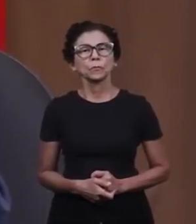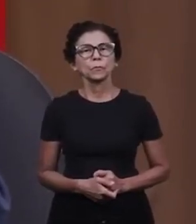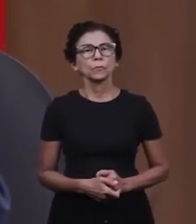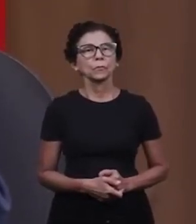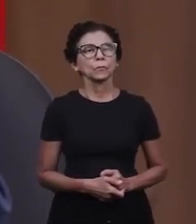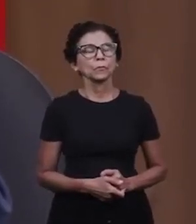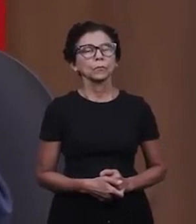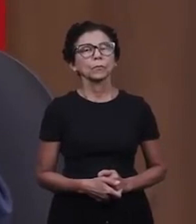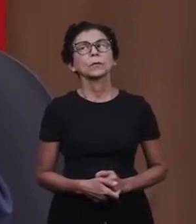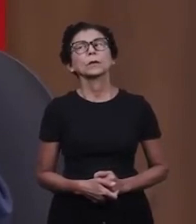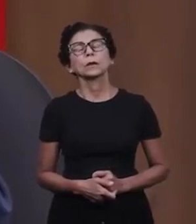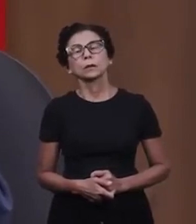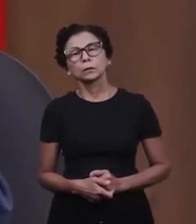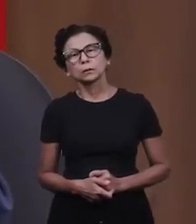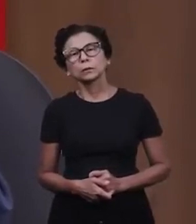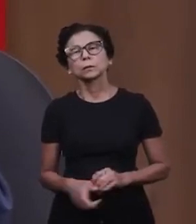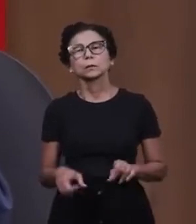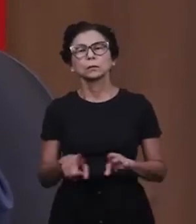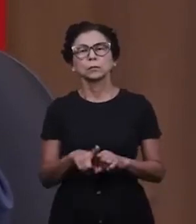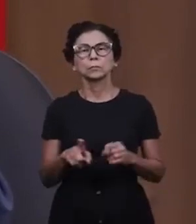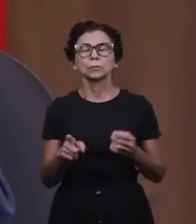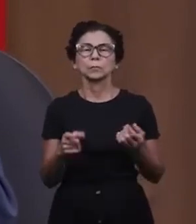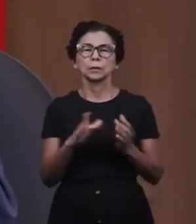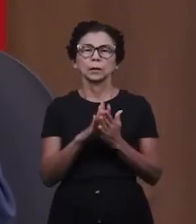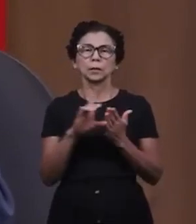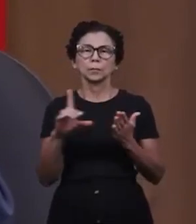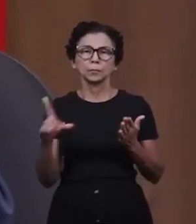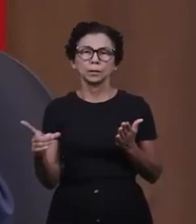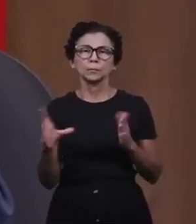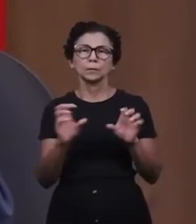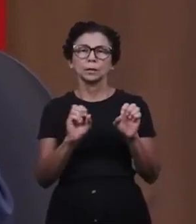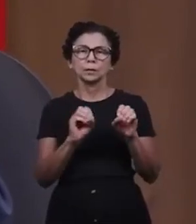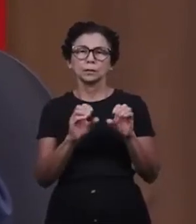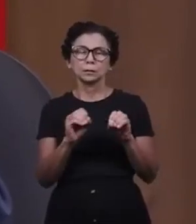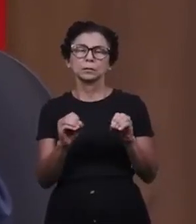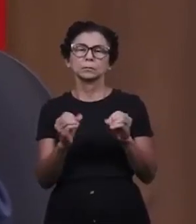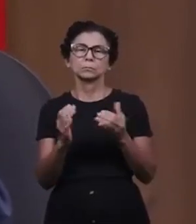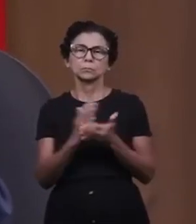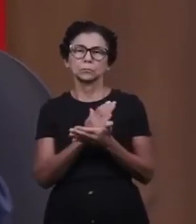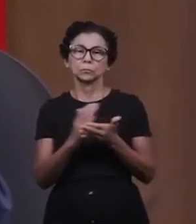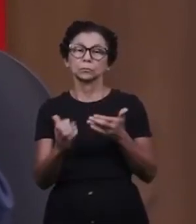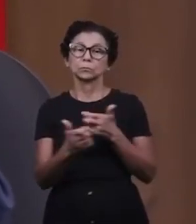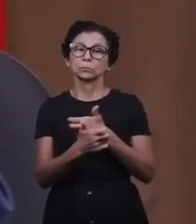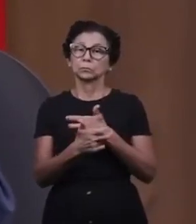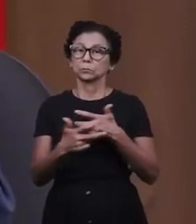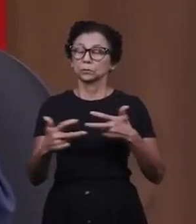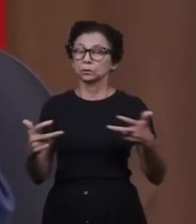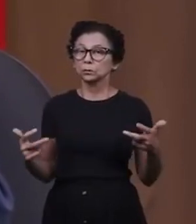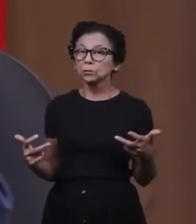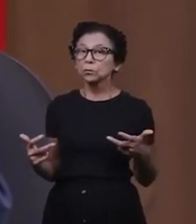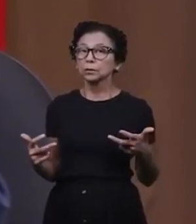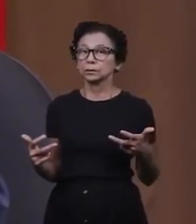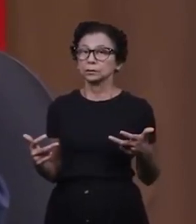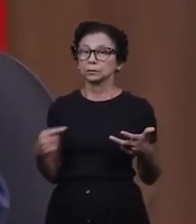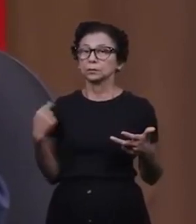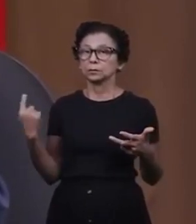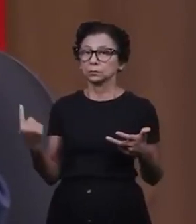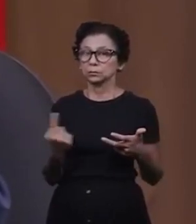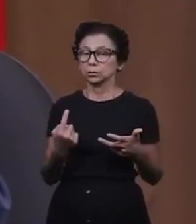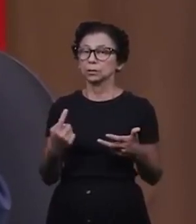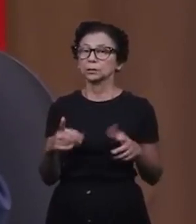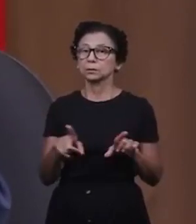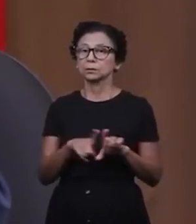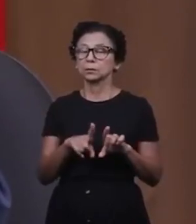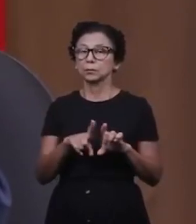há algumas coisas ainda que a Bíblia ensina e que nós também cremos. Por